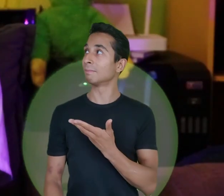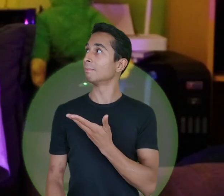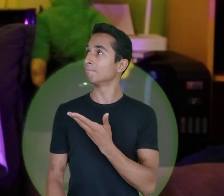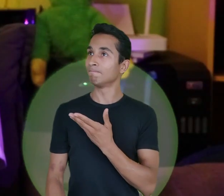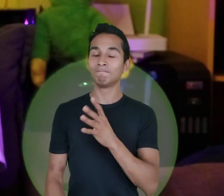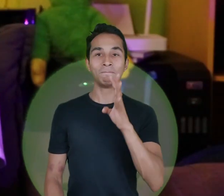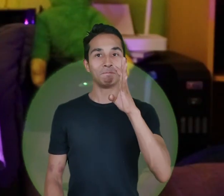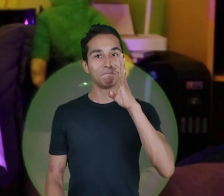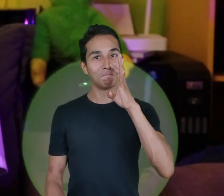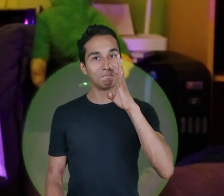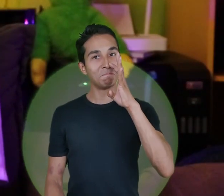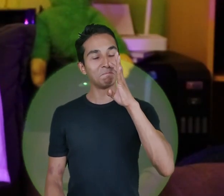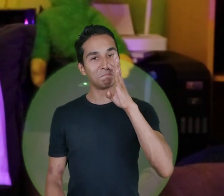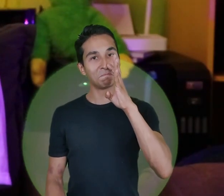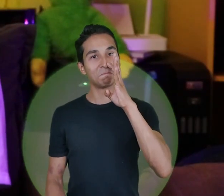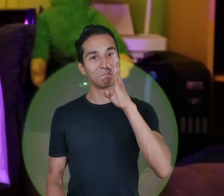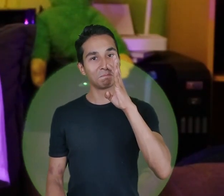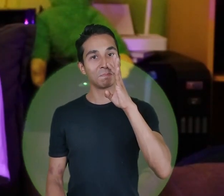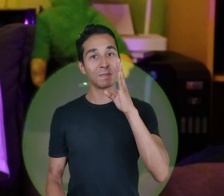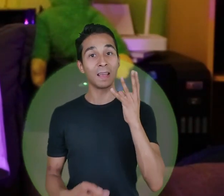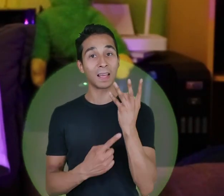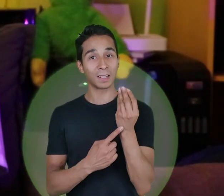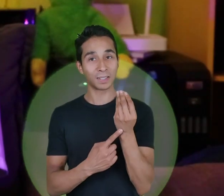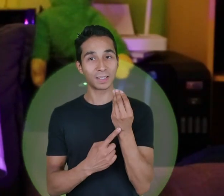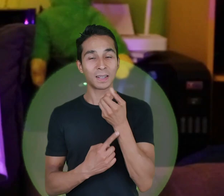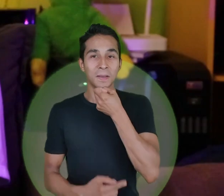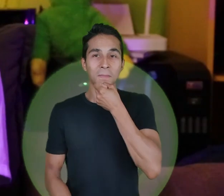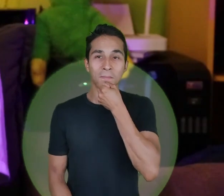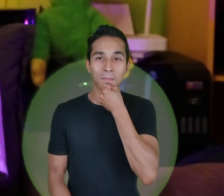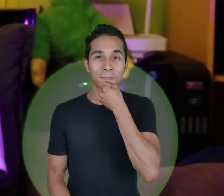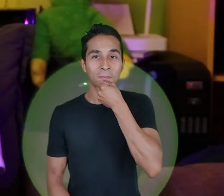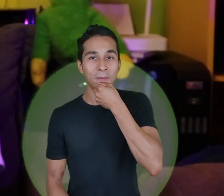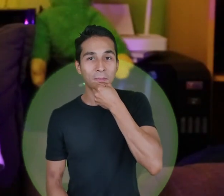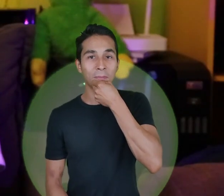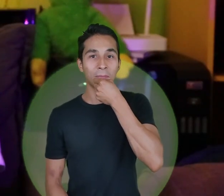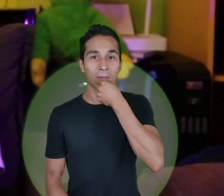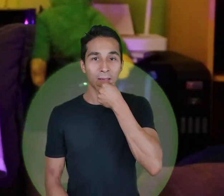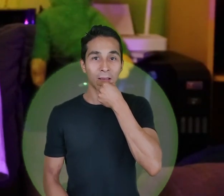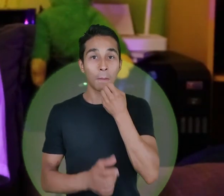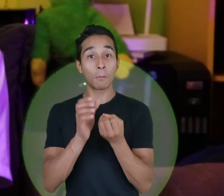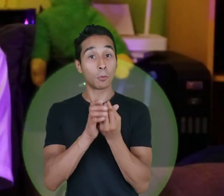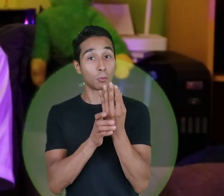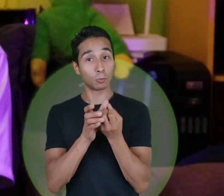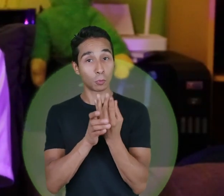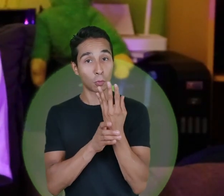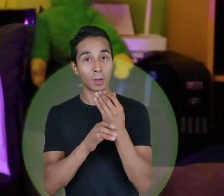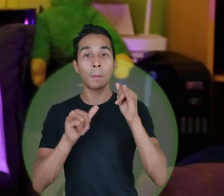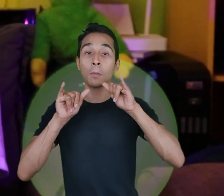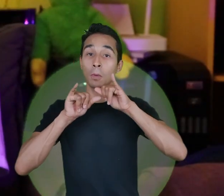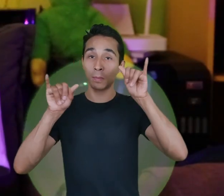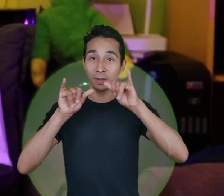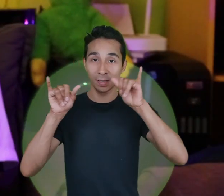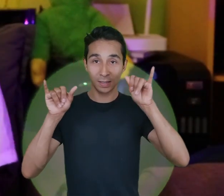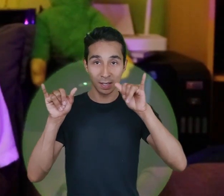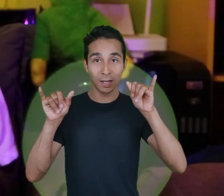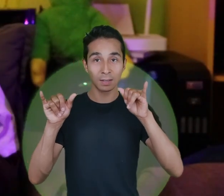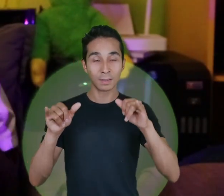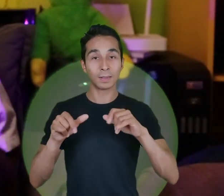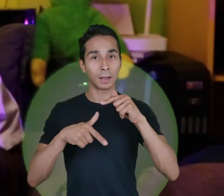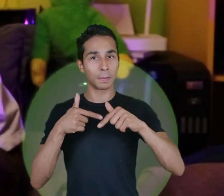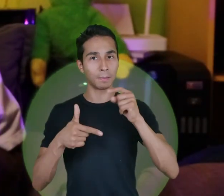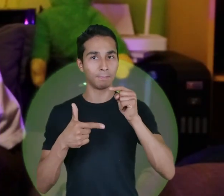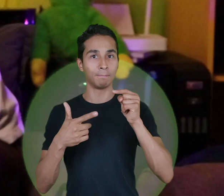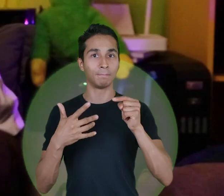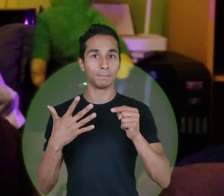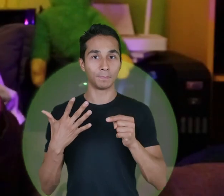né, que acho que é uma das maiores inspirações aí pra gente. Ela que é artista, cantora, produtora, publicitária, né? Tem